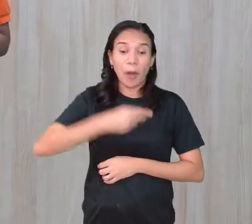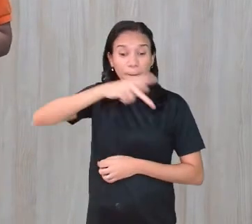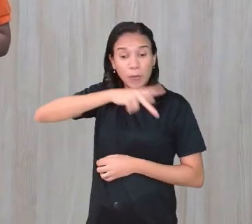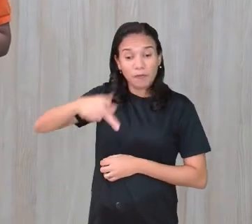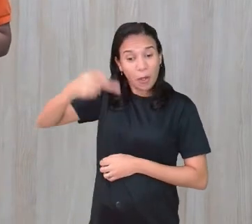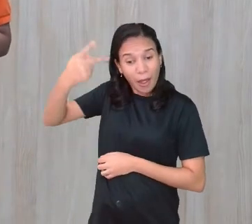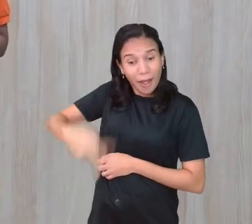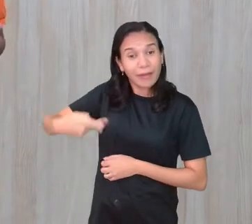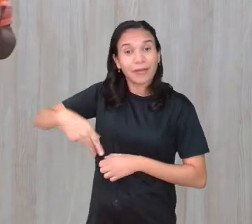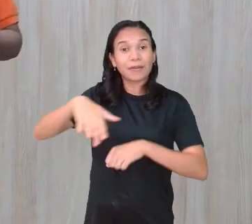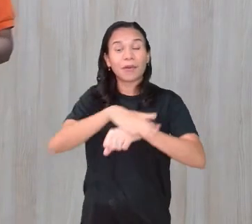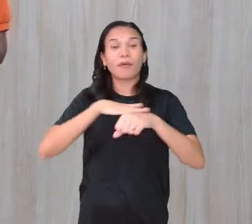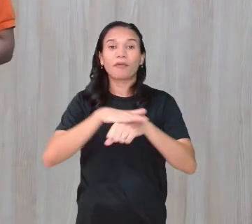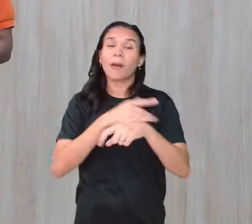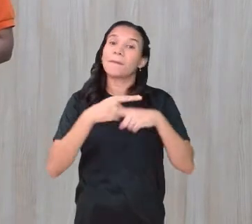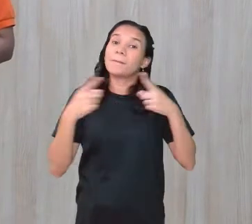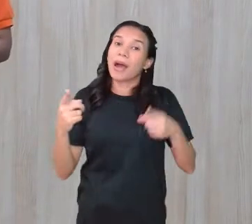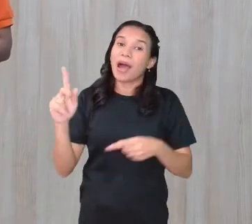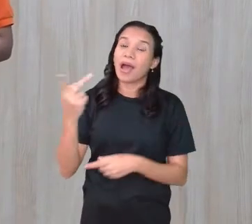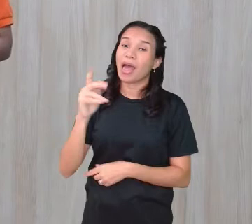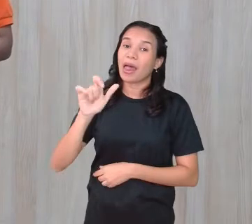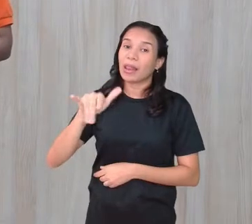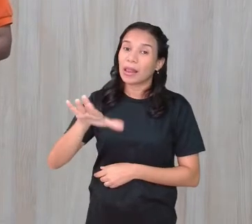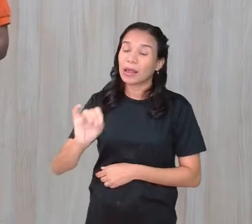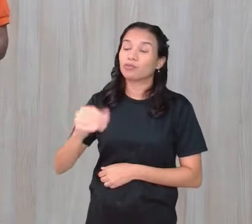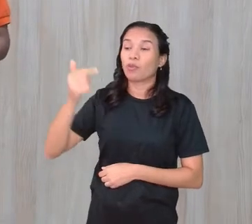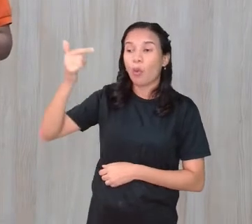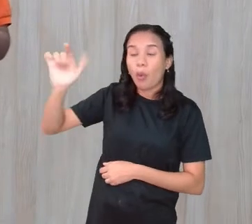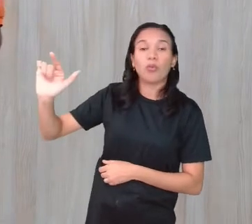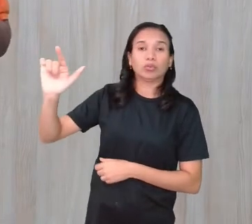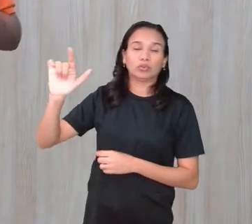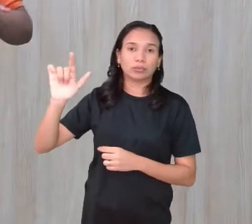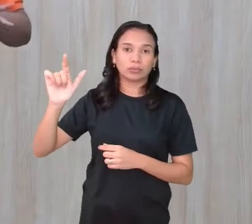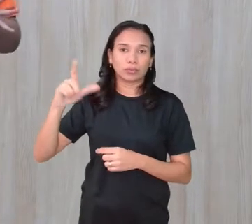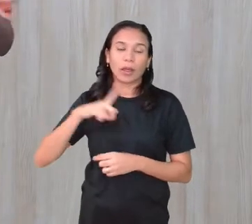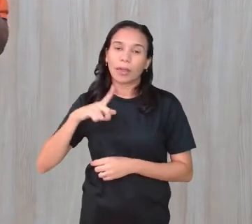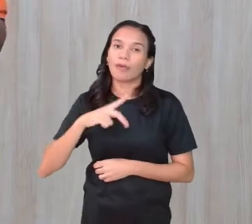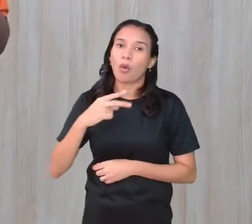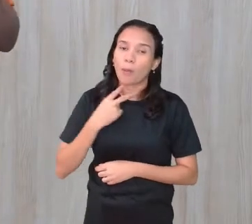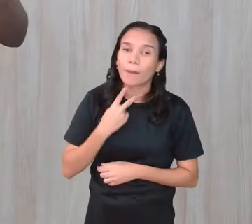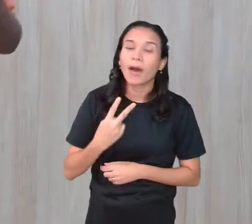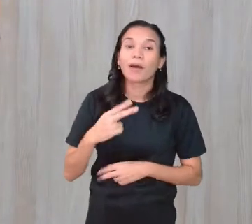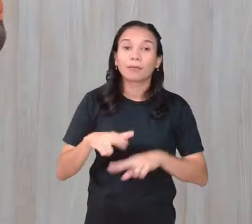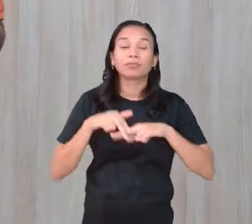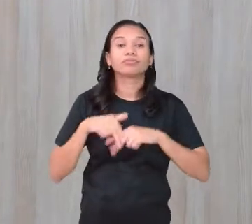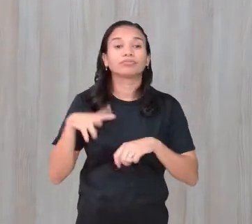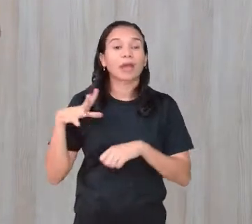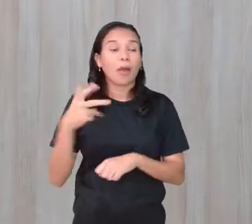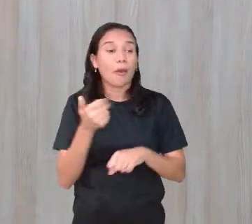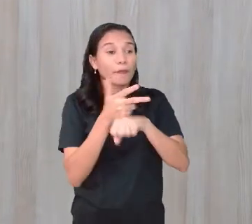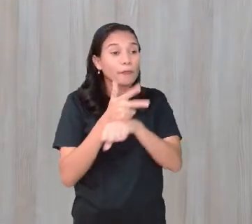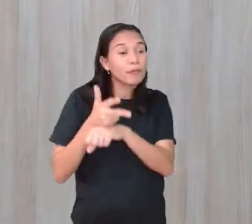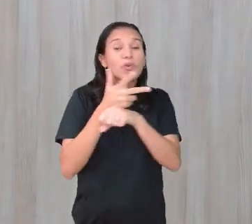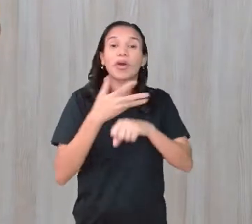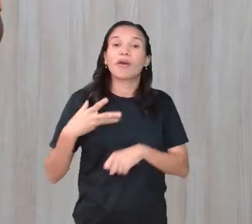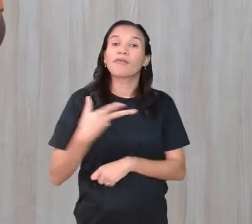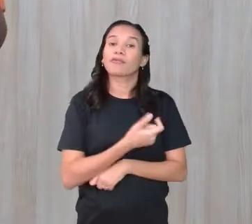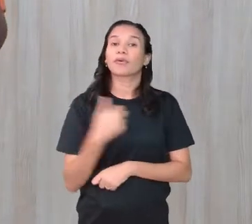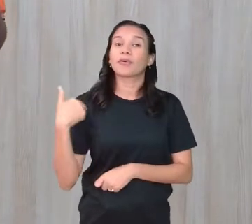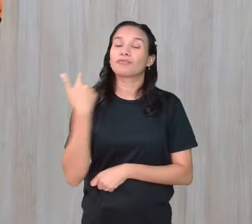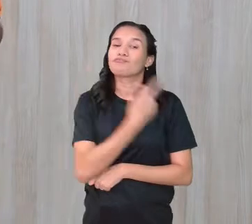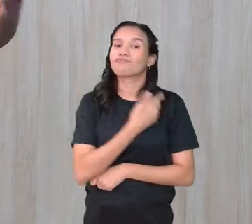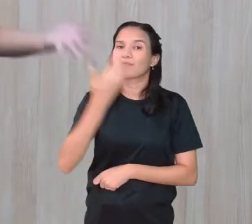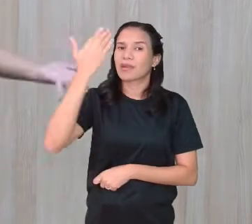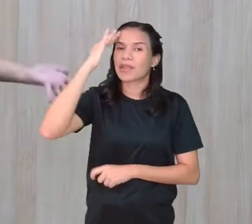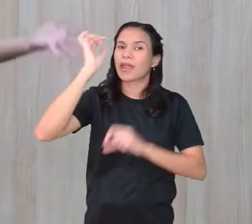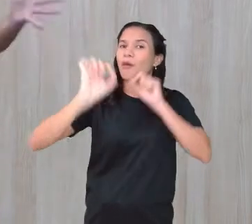sobre esse vídeo ao vivo. Mas como a Helena teve outras demandas hoje, então eu gravei aqui umas falas dele para a gente tentar entender